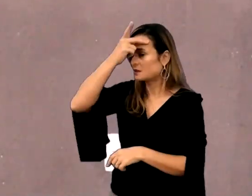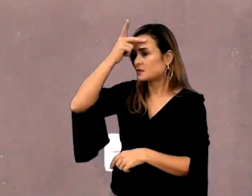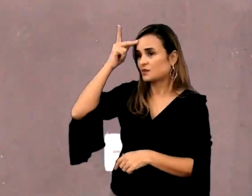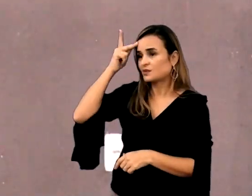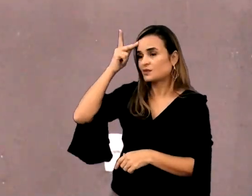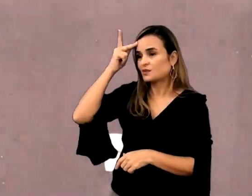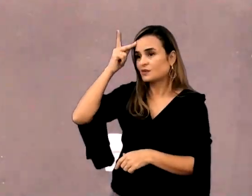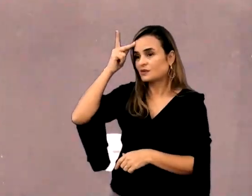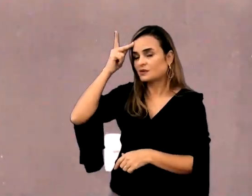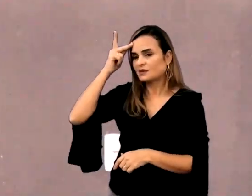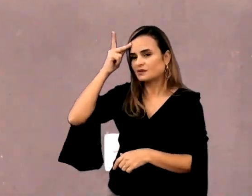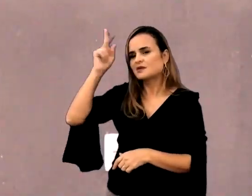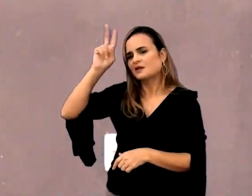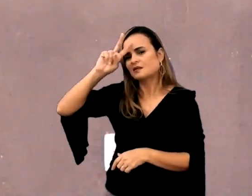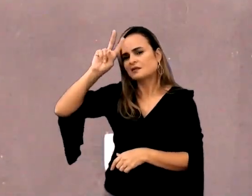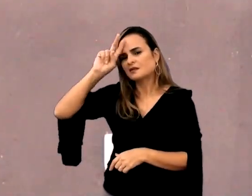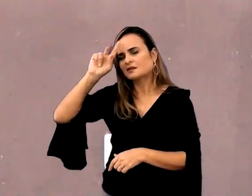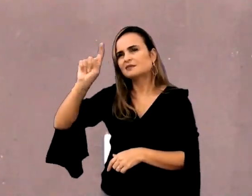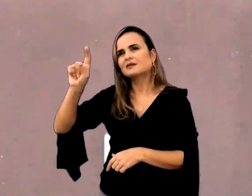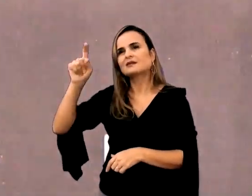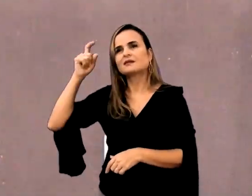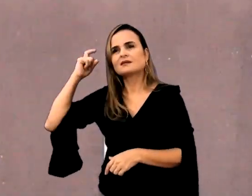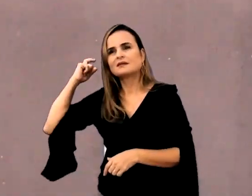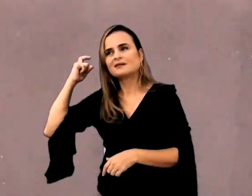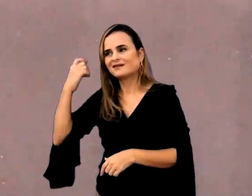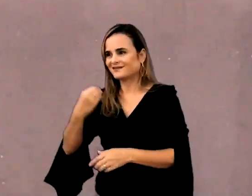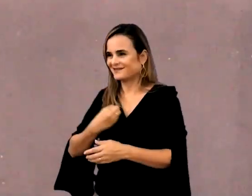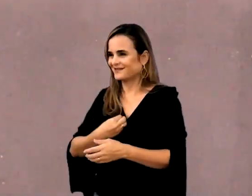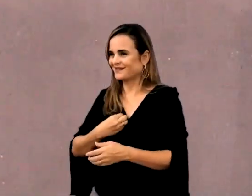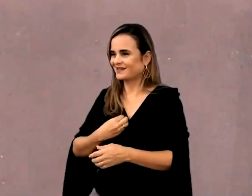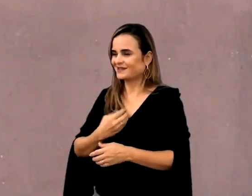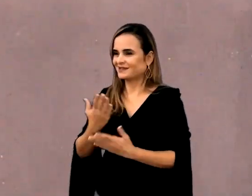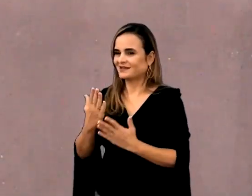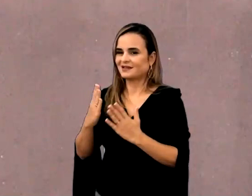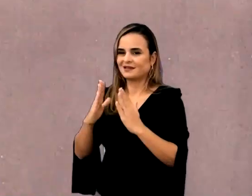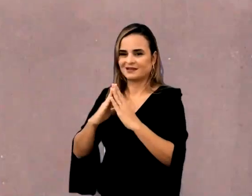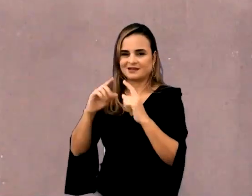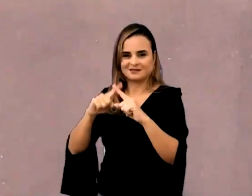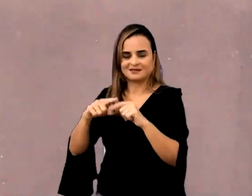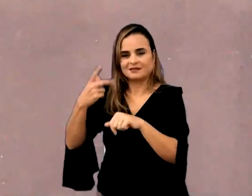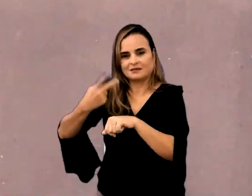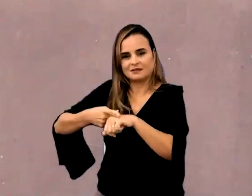lá, quando a gente estava na Prata, é onde nós estamos hoje aqui.